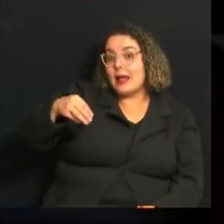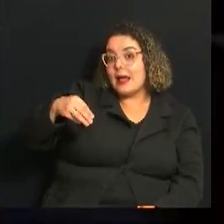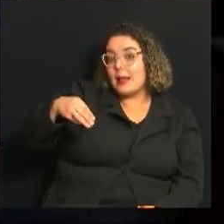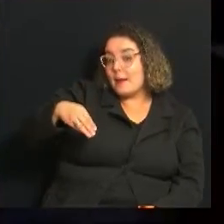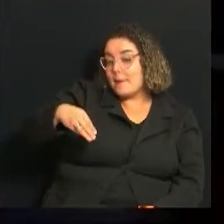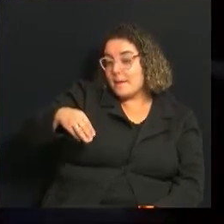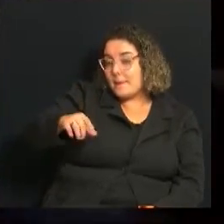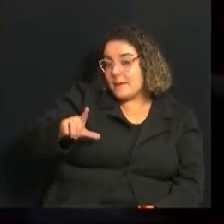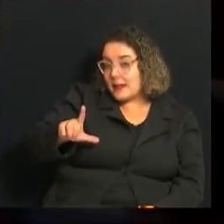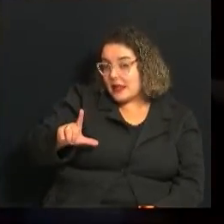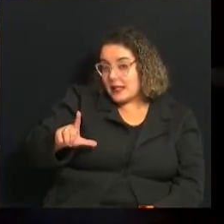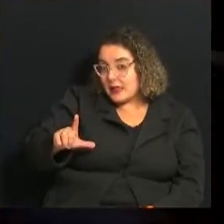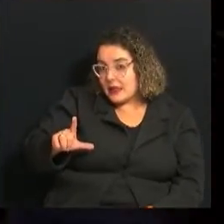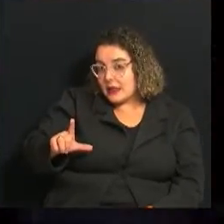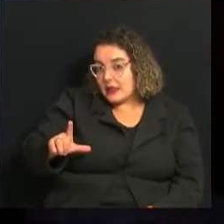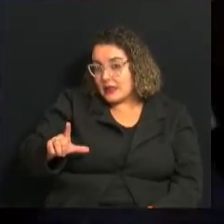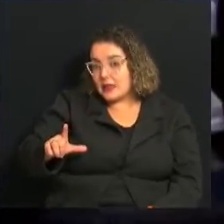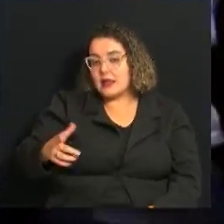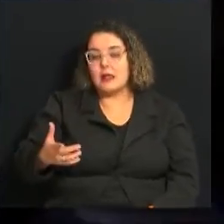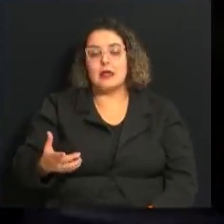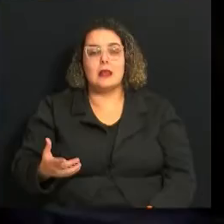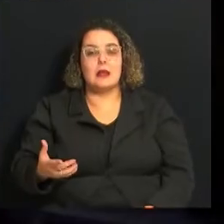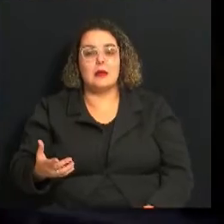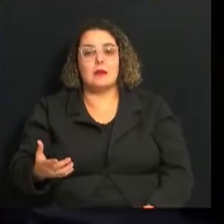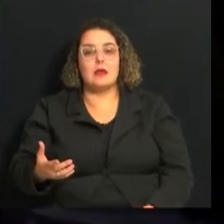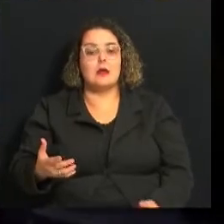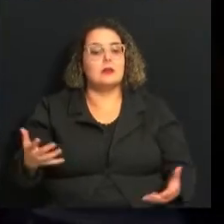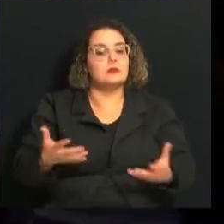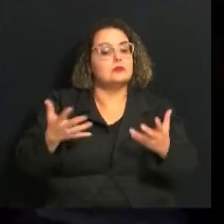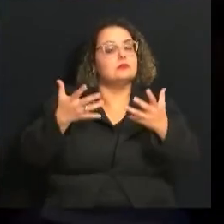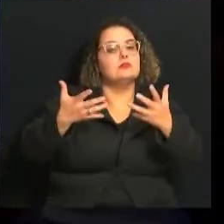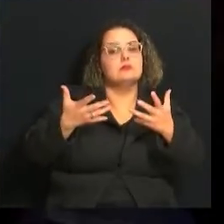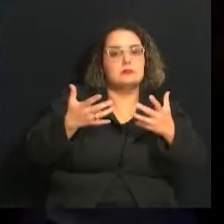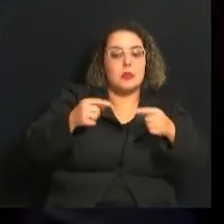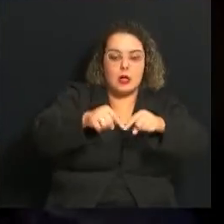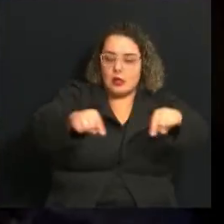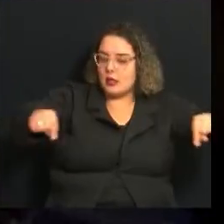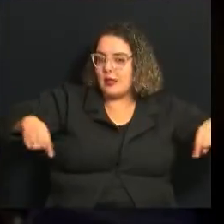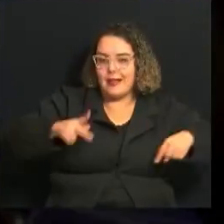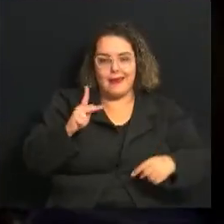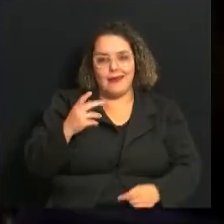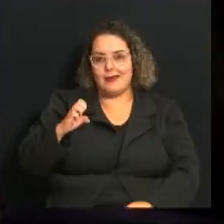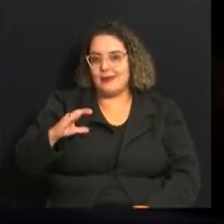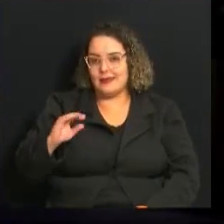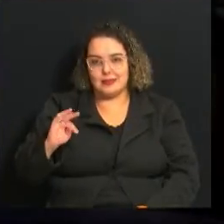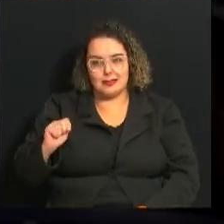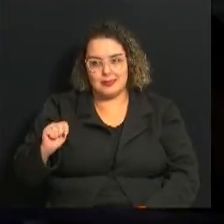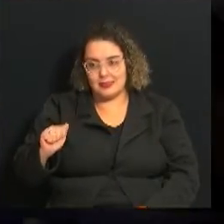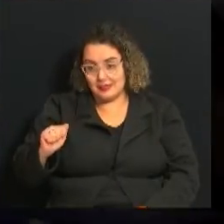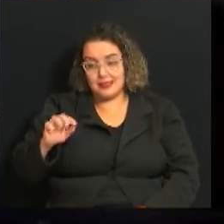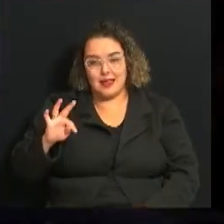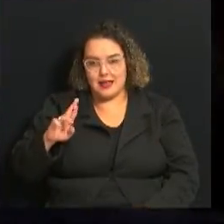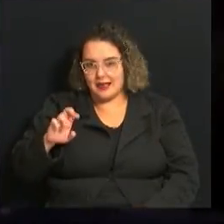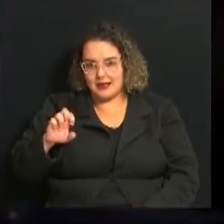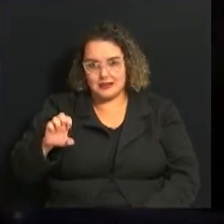dão efeito pela presença e estímulo, e não pela sua quantidade. E são produtos que vieram para